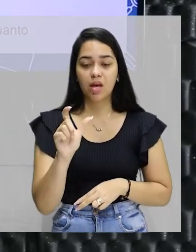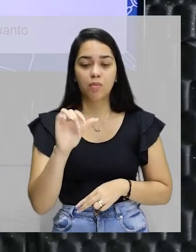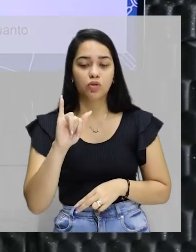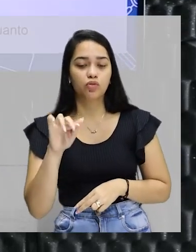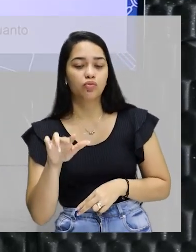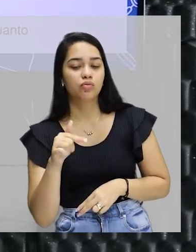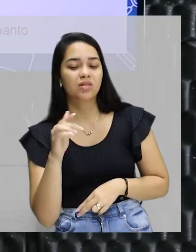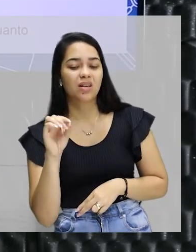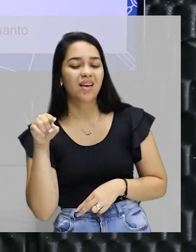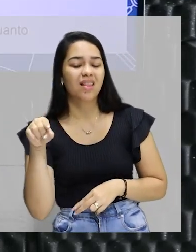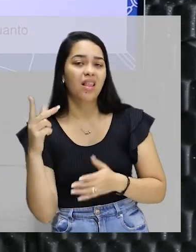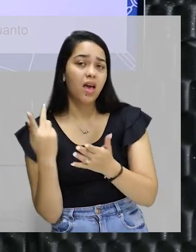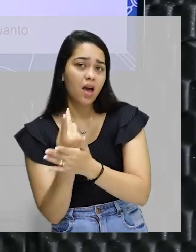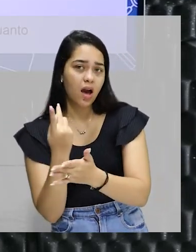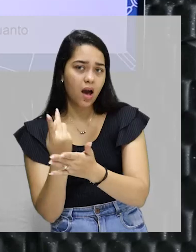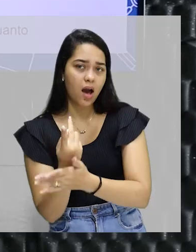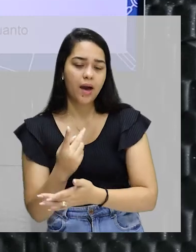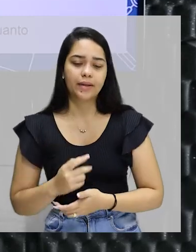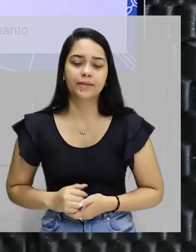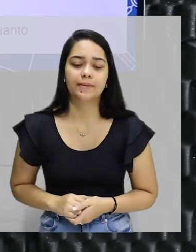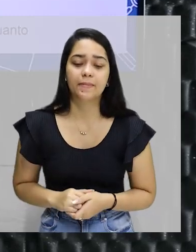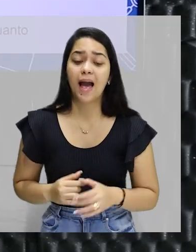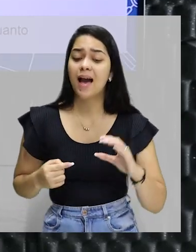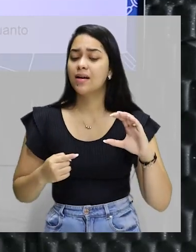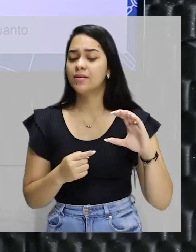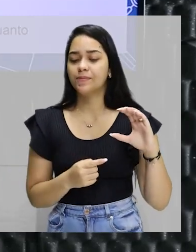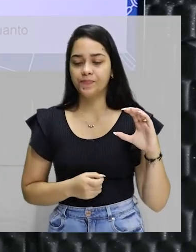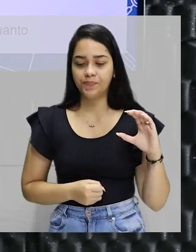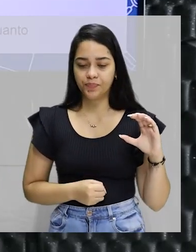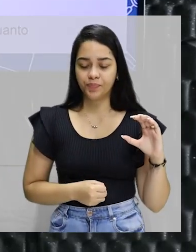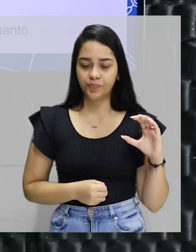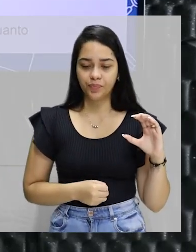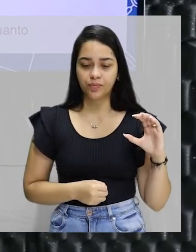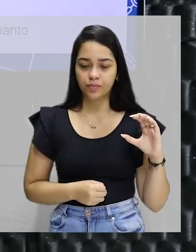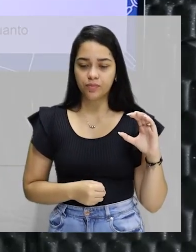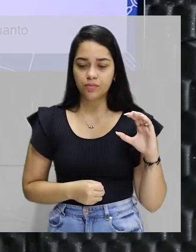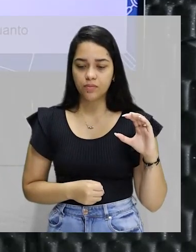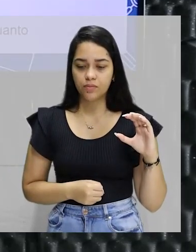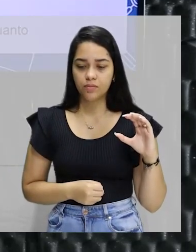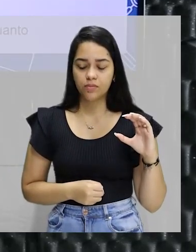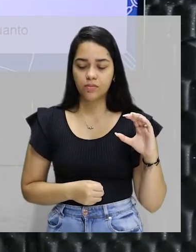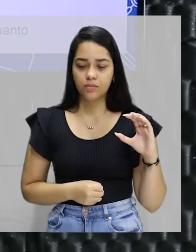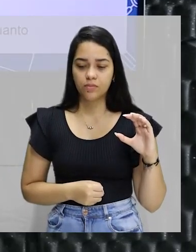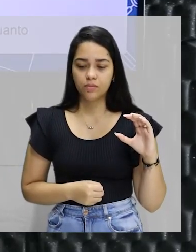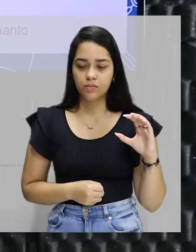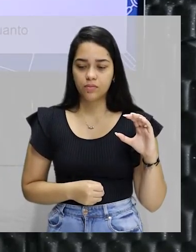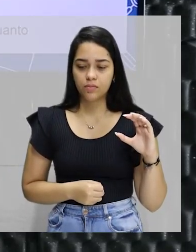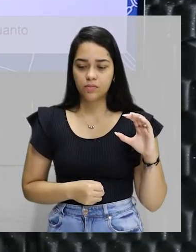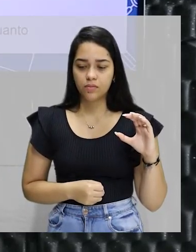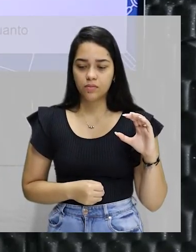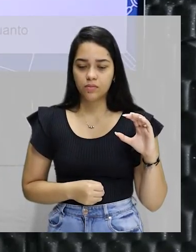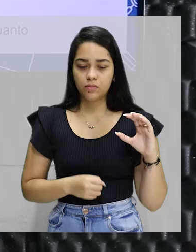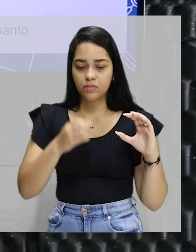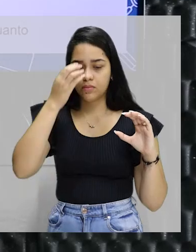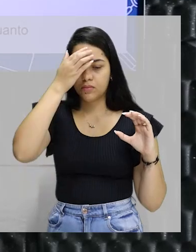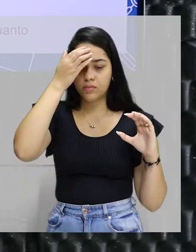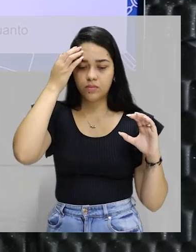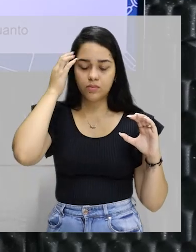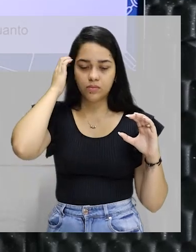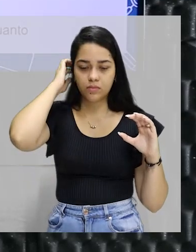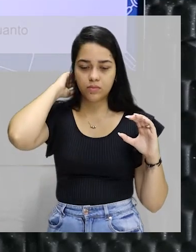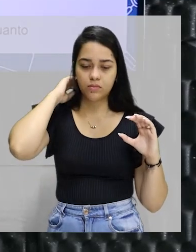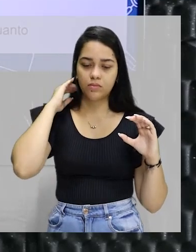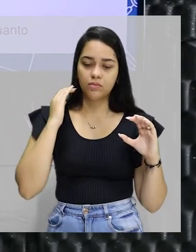essa alternativa está errada. Letra C. Uma das vantagens do uso da radioatividade para a produção de energia